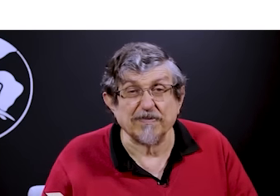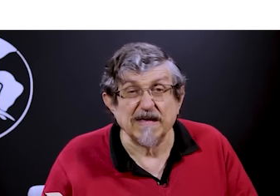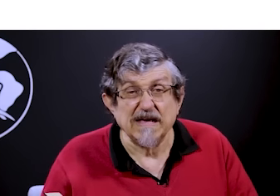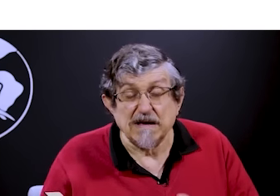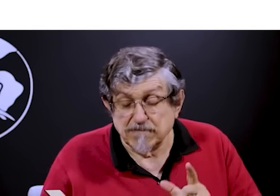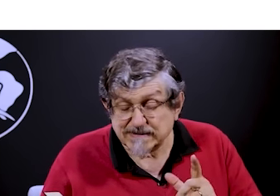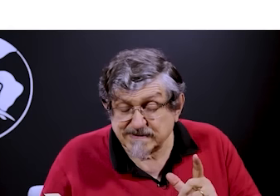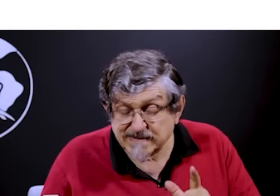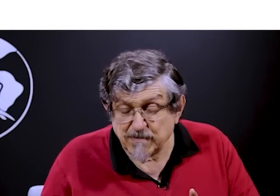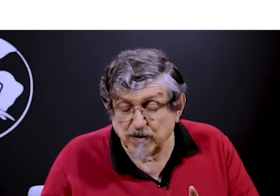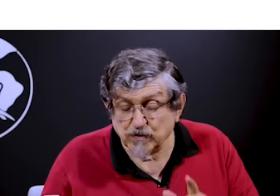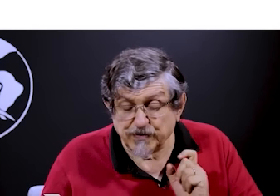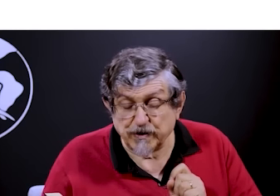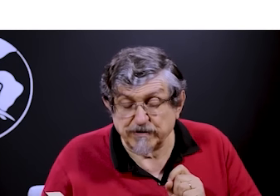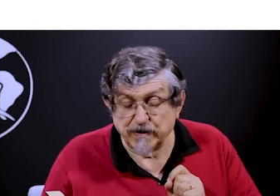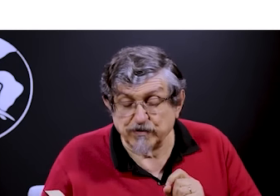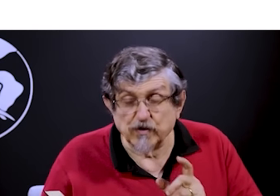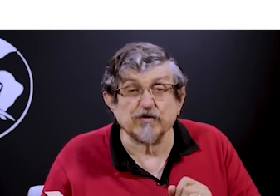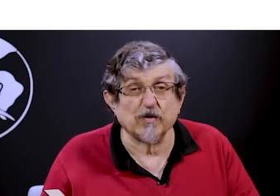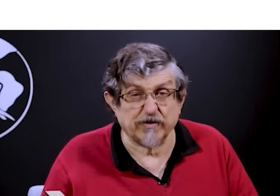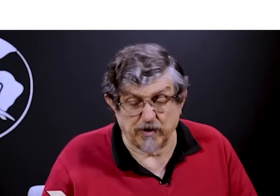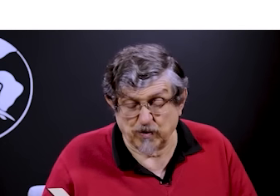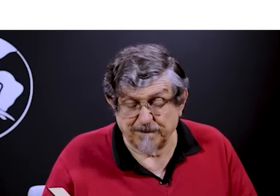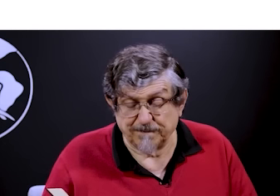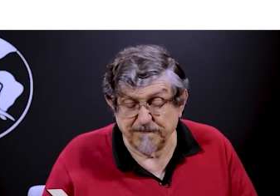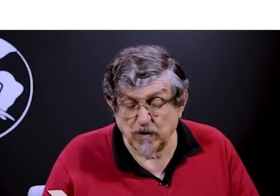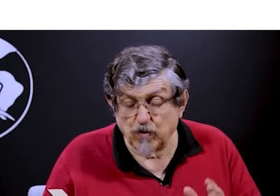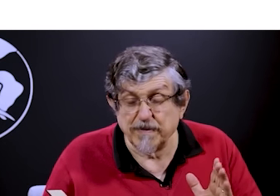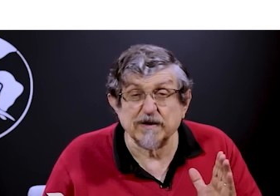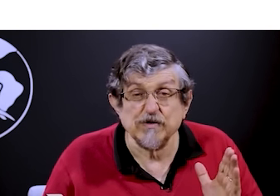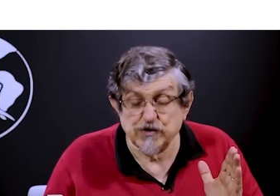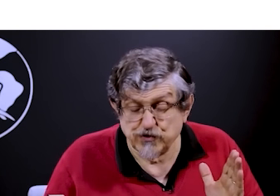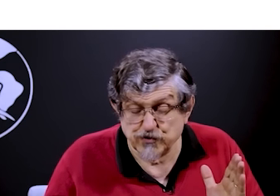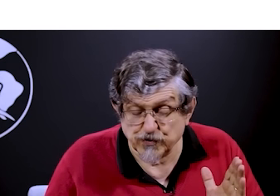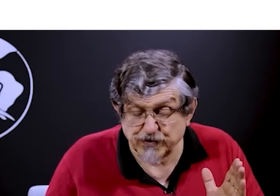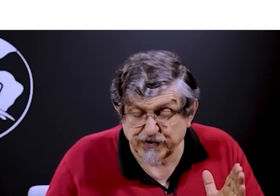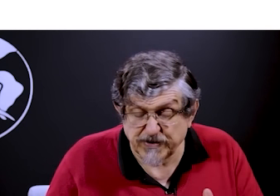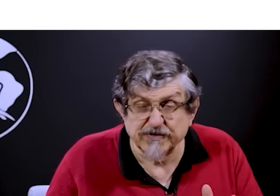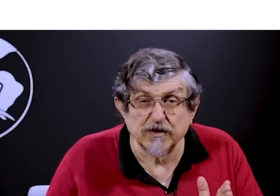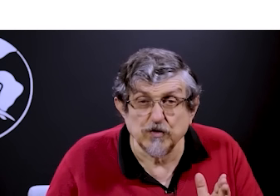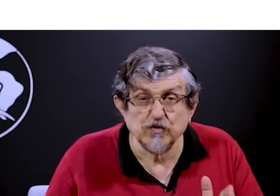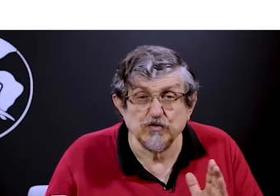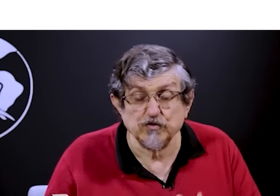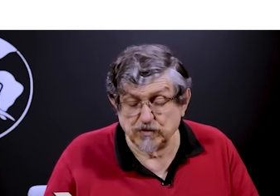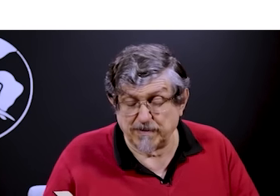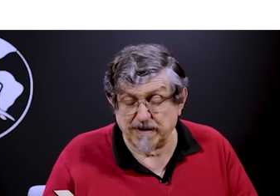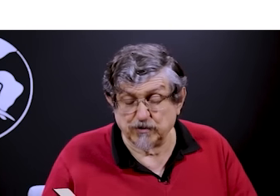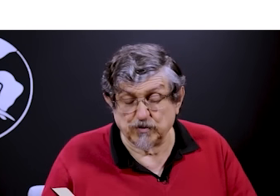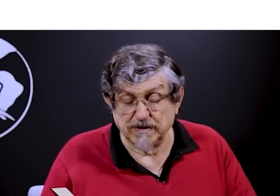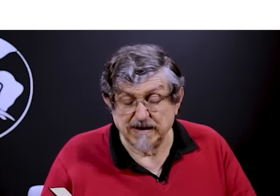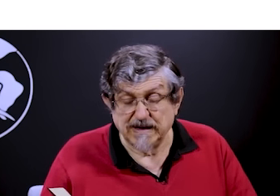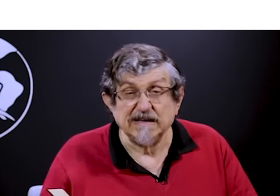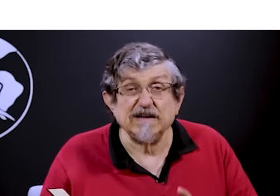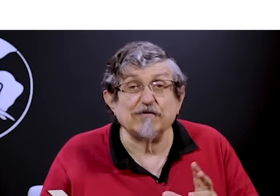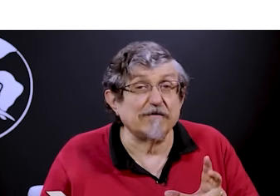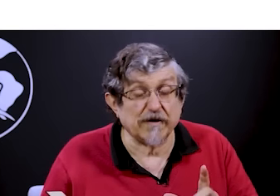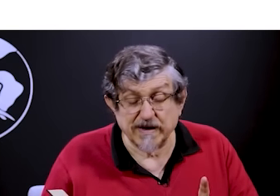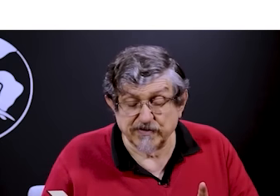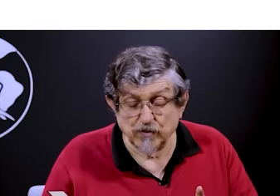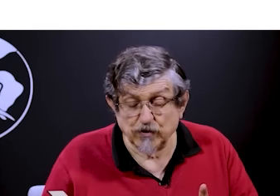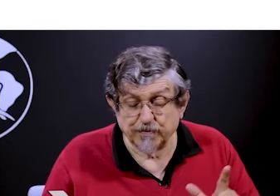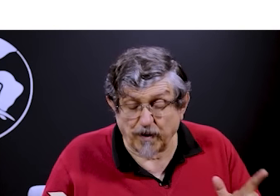cego mas temam o seu Deus eu sou o senhor não cometam injustiça num julgamento